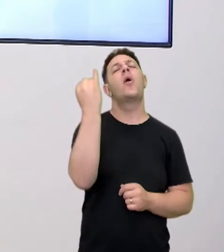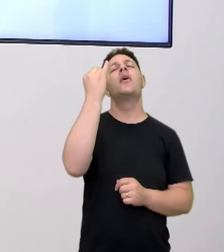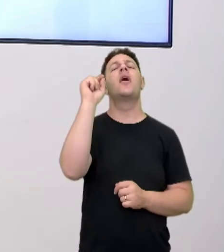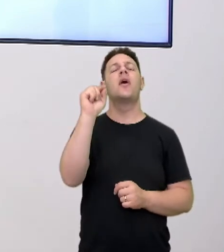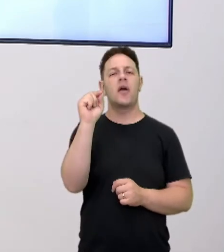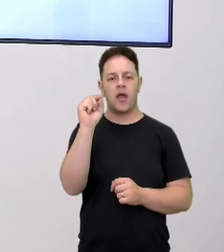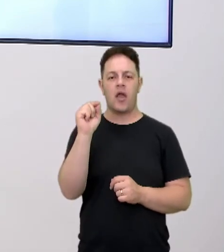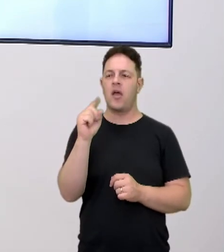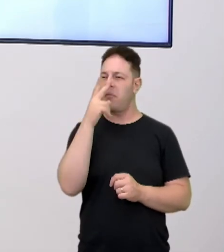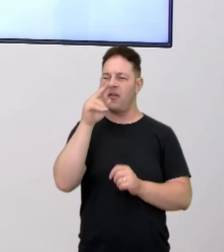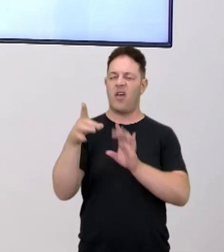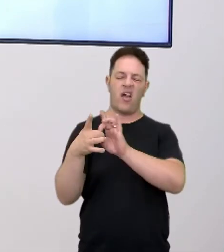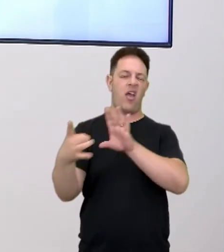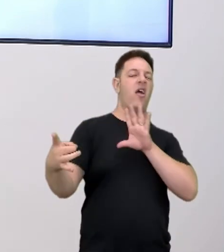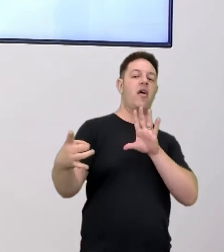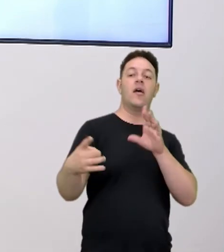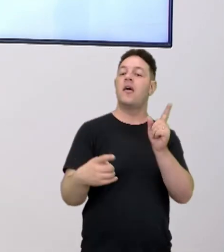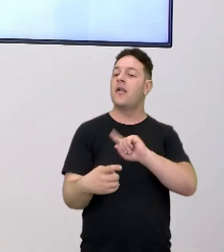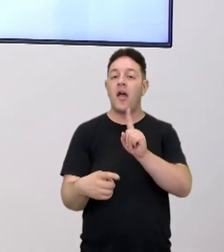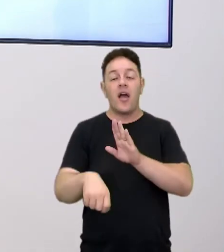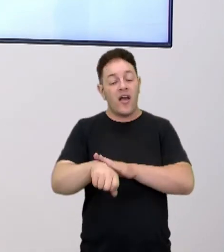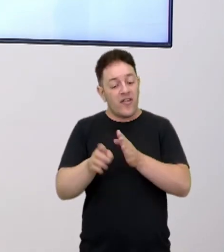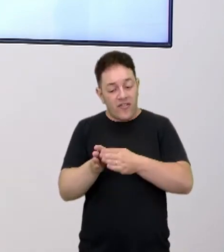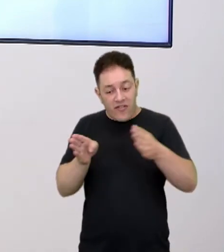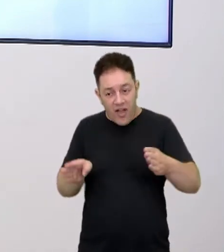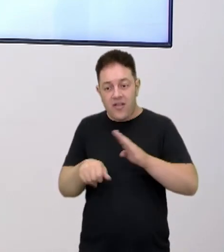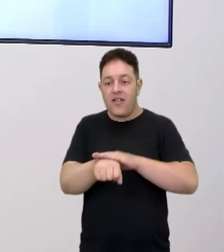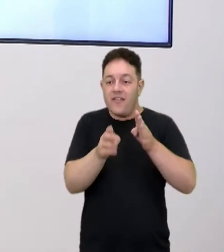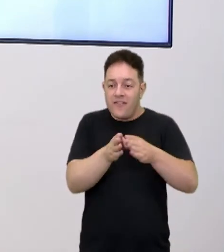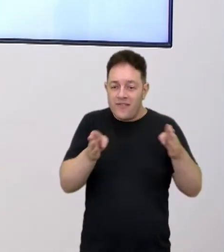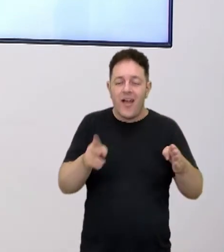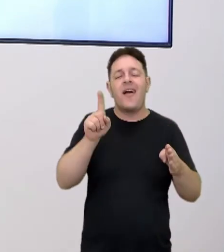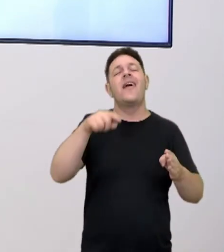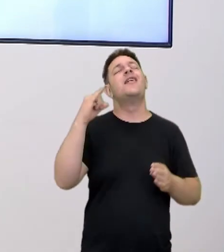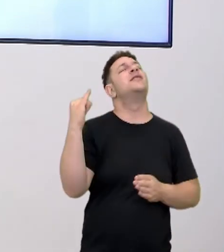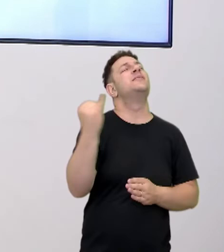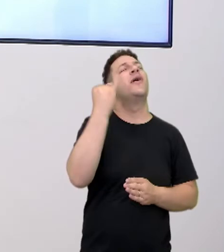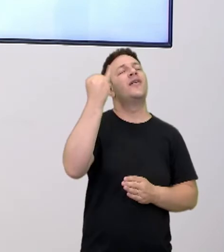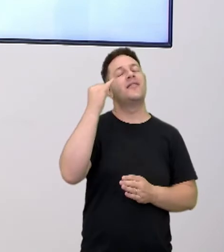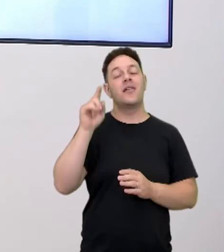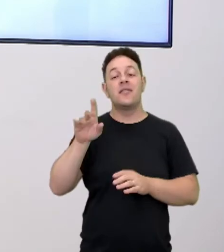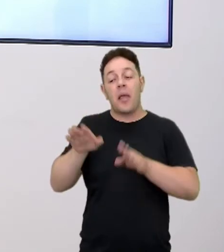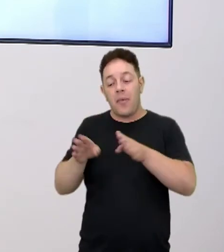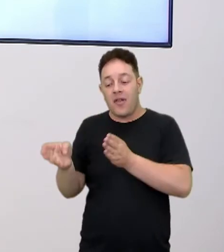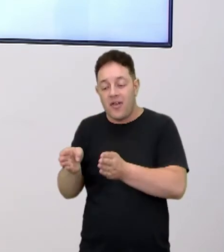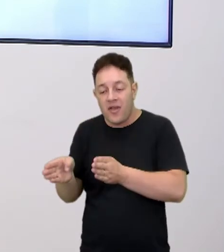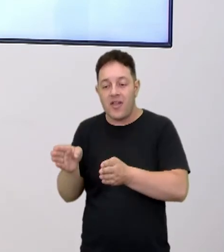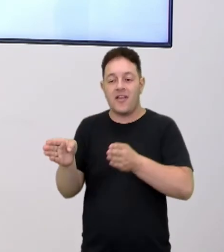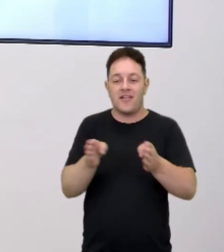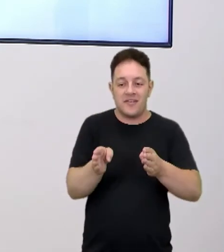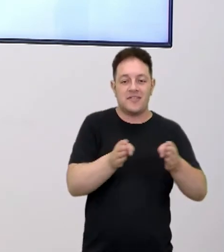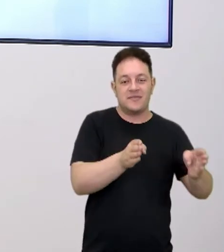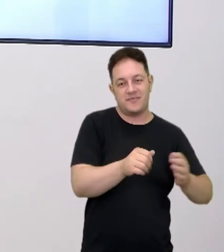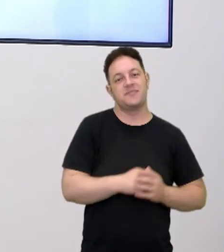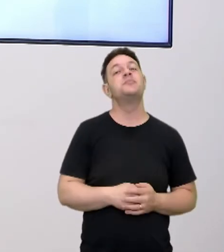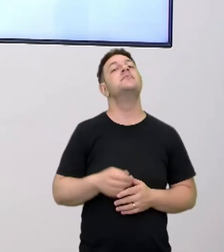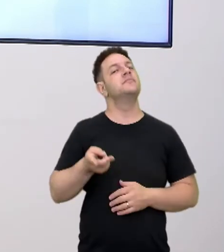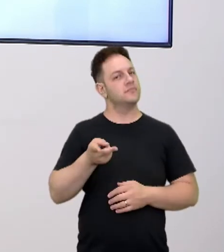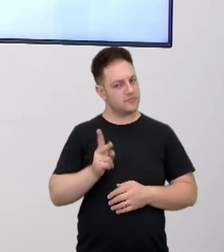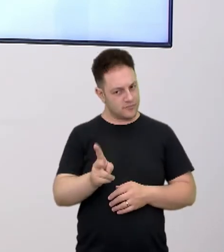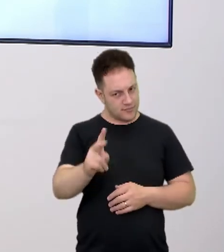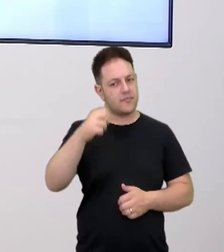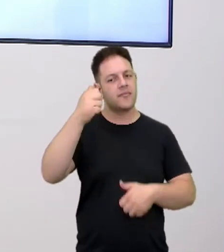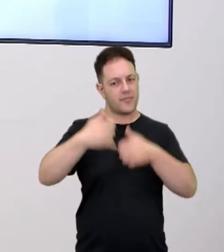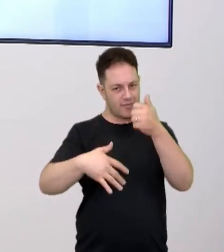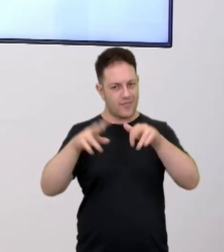esse desligamento. Porque cada fase é importante e elas são importantes entre elas. tá? A gente vai continuar falando sobre